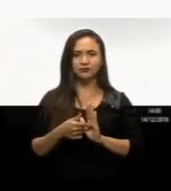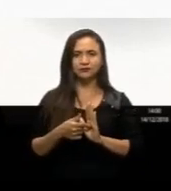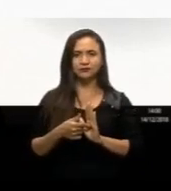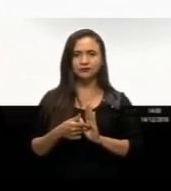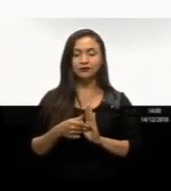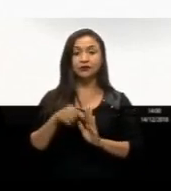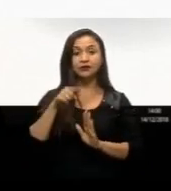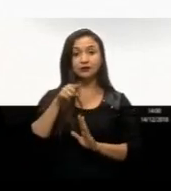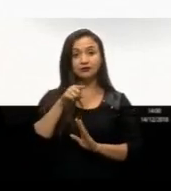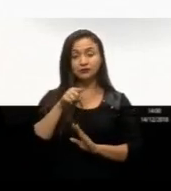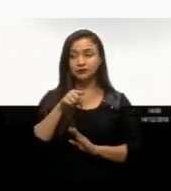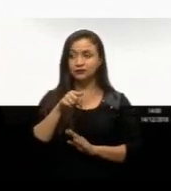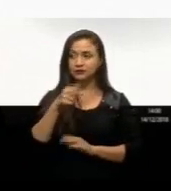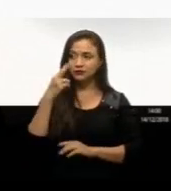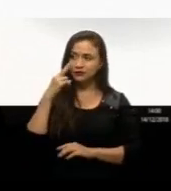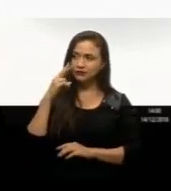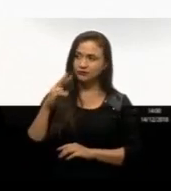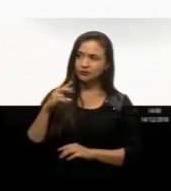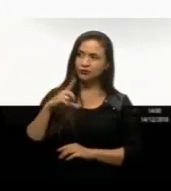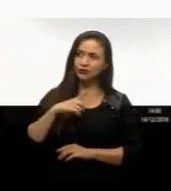E você, aqui ó,